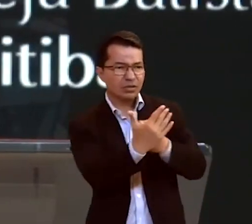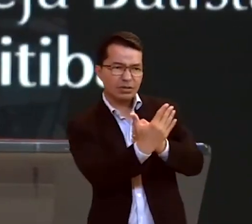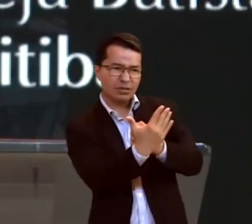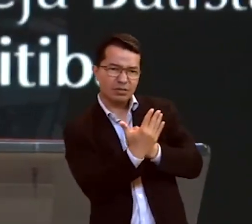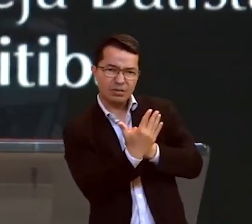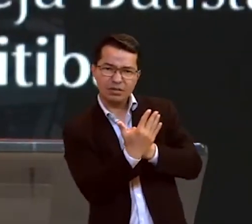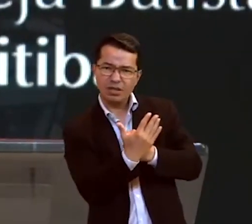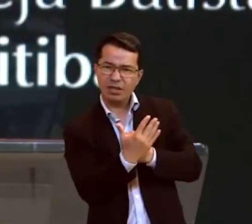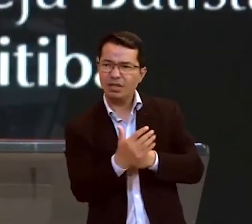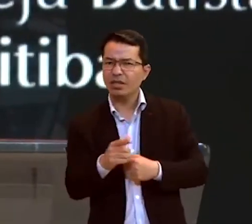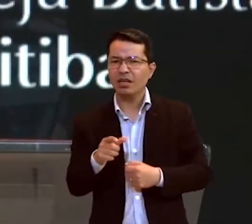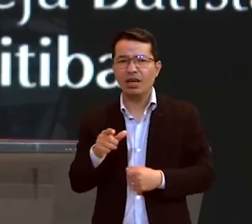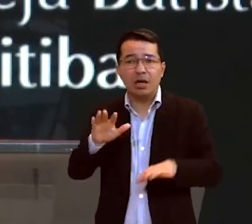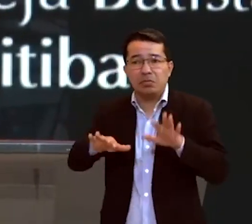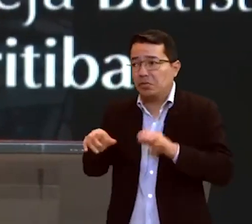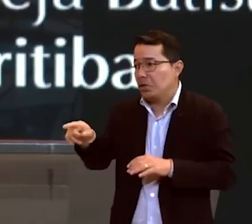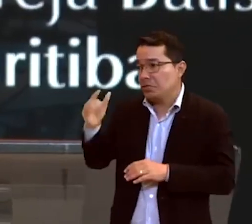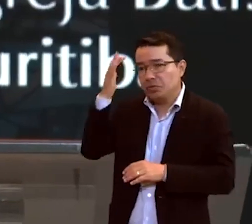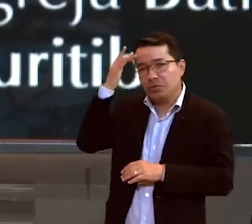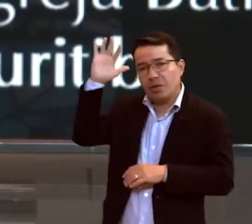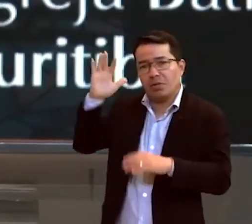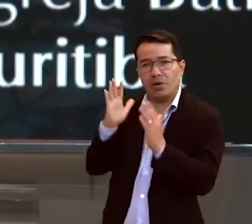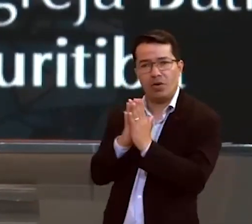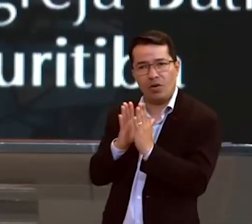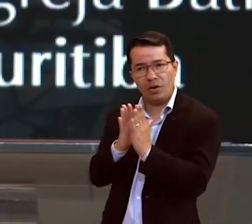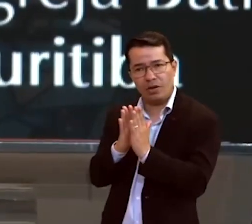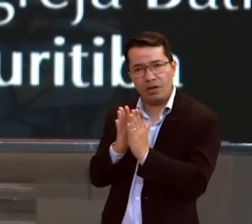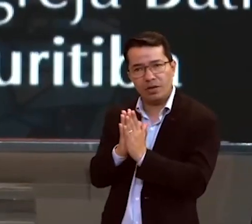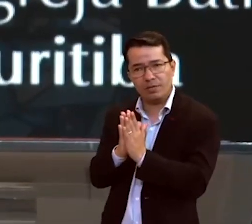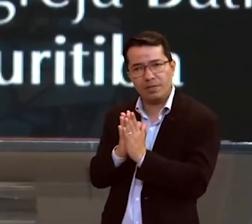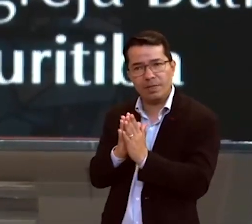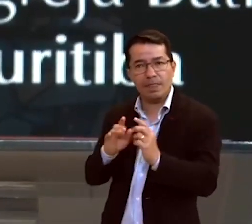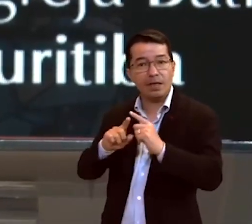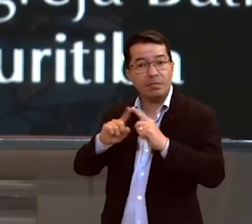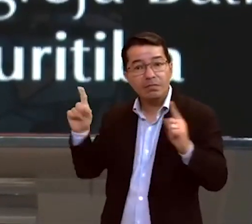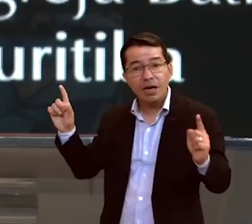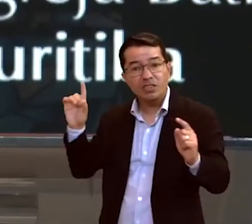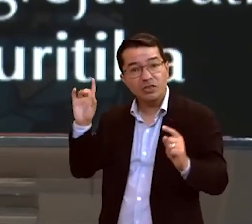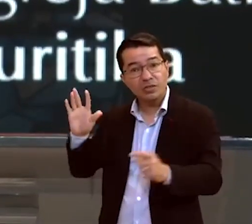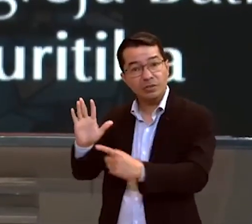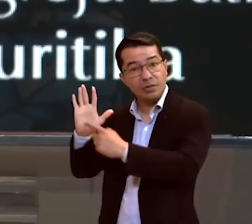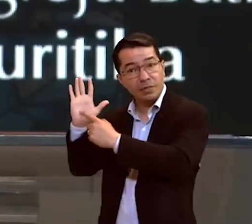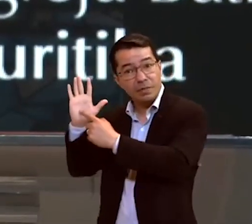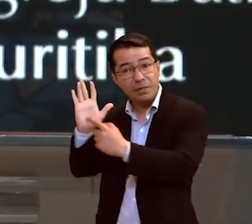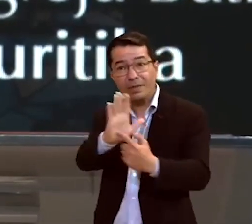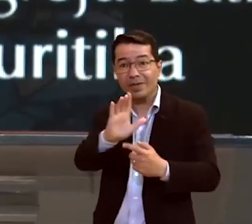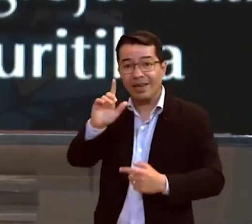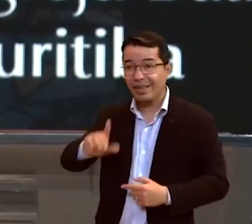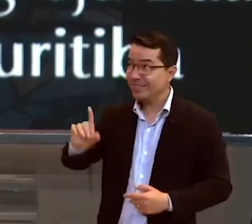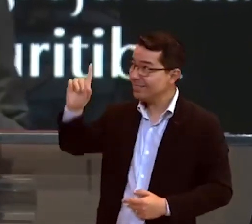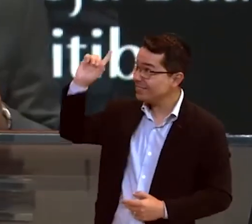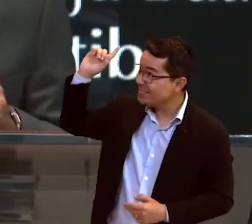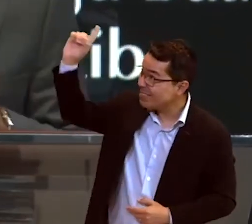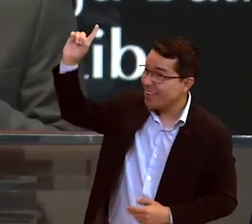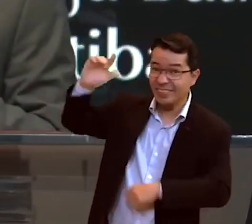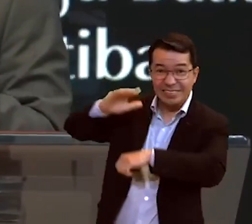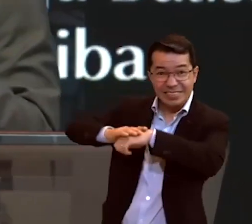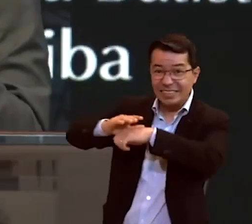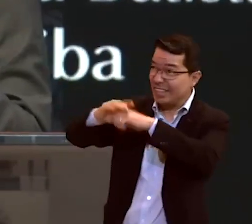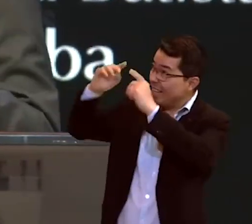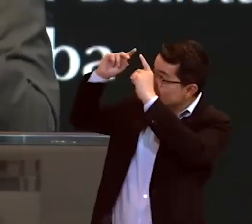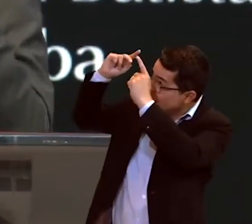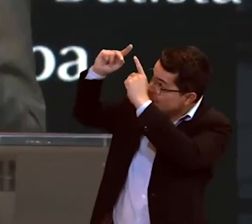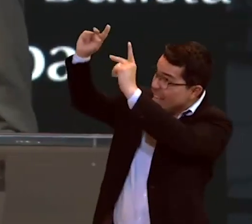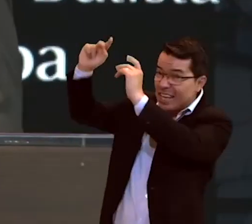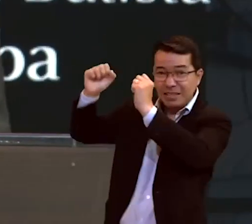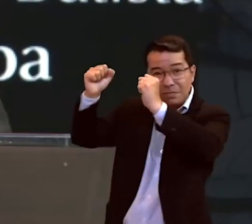falar mesmo, orar, mas para mostrar que não está em quem ora, mas está em quem ouve. E é por isso que Tiago vai